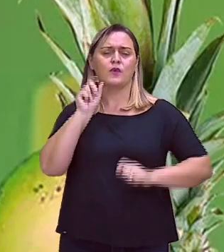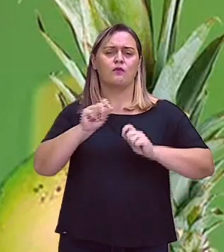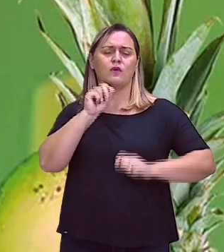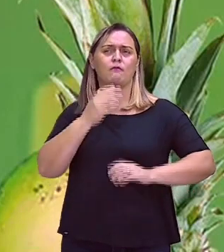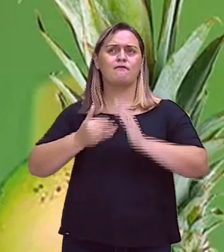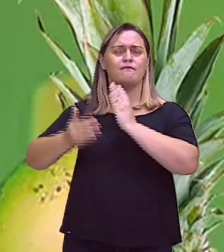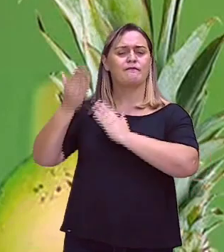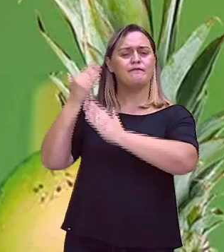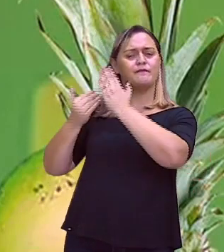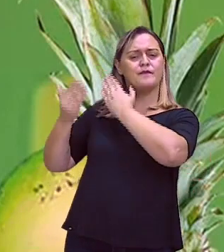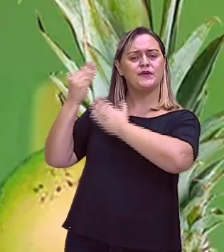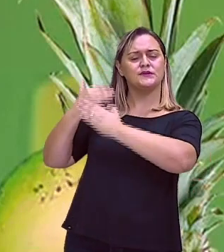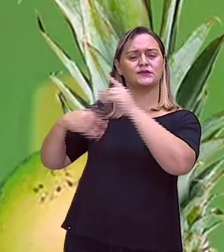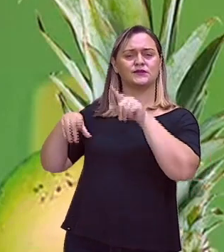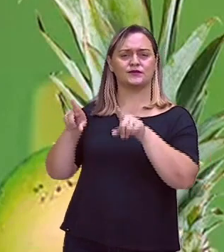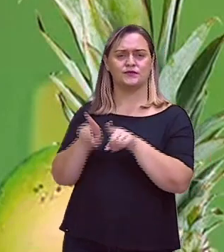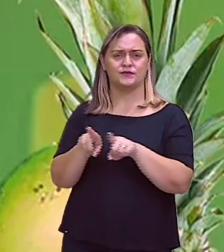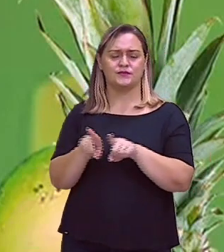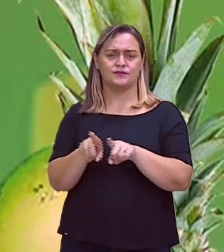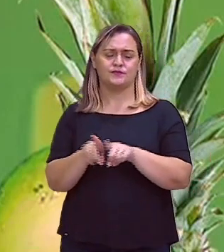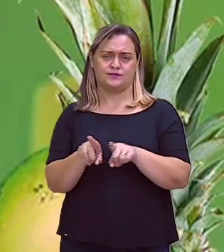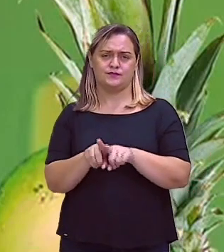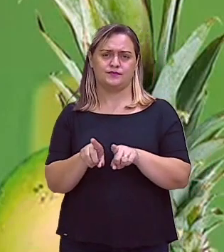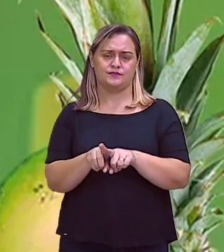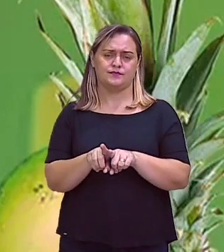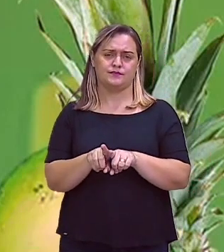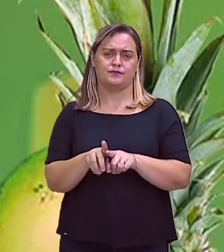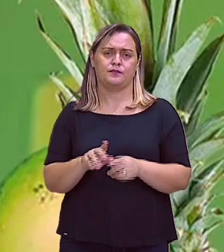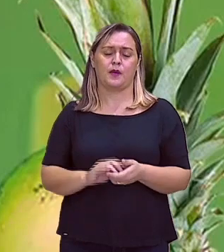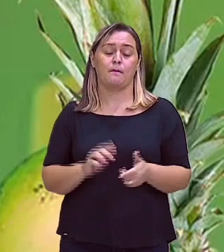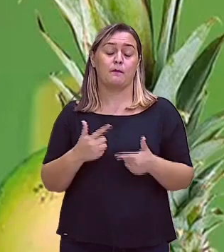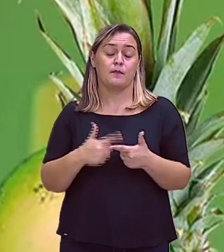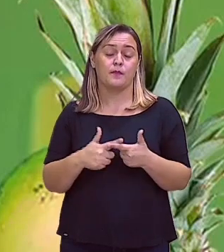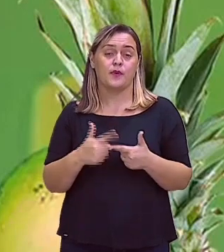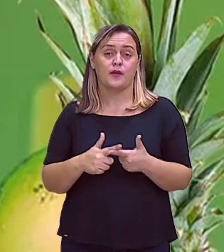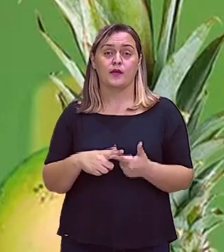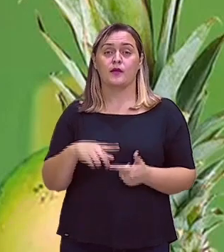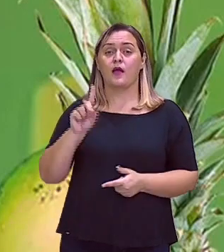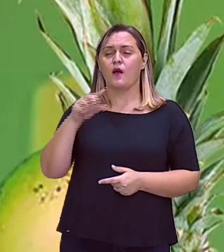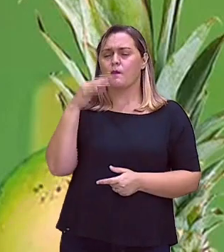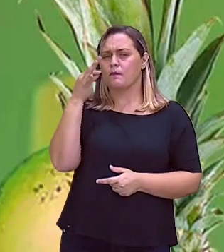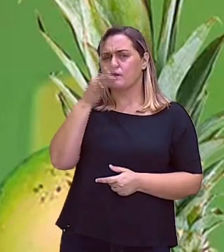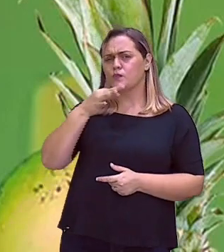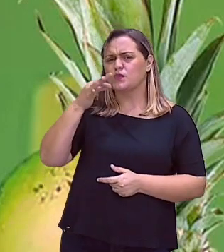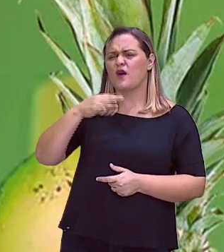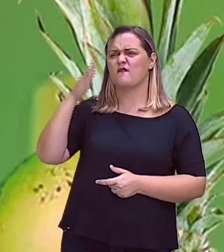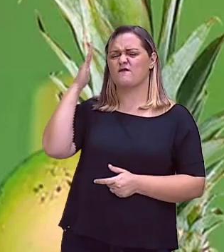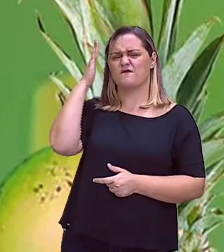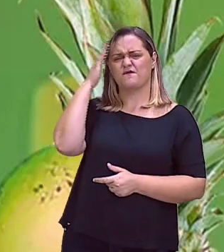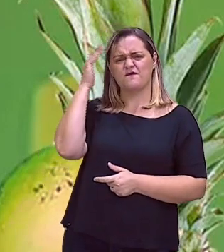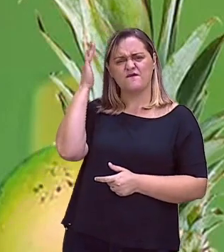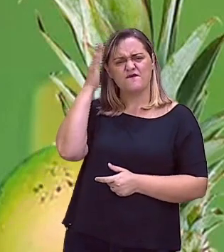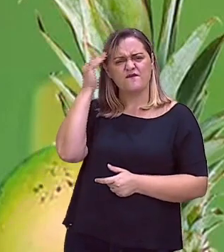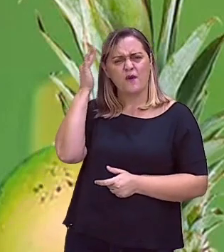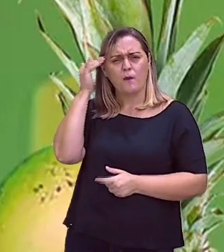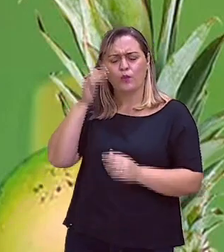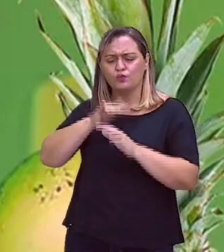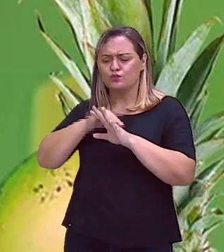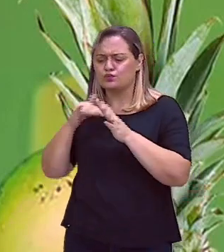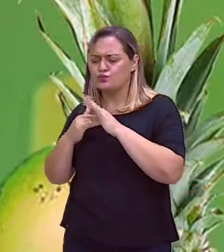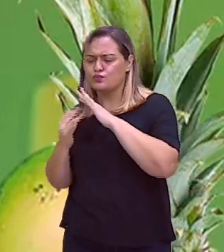passado alguma hora já fui numa festa É sim já tocou esse aqui ai eu